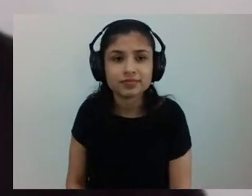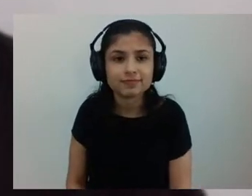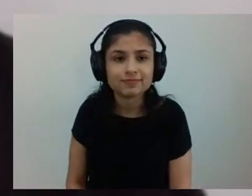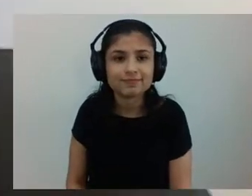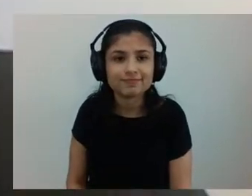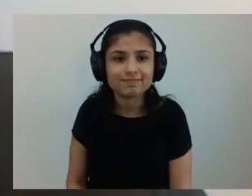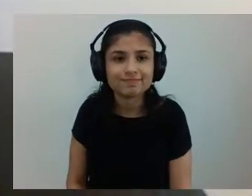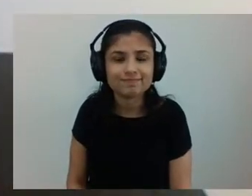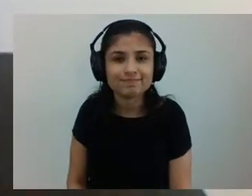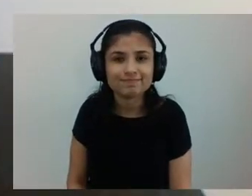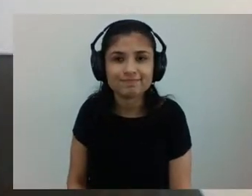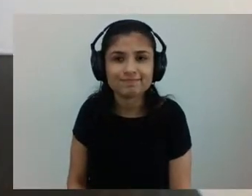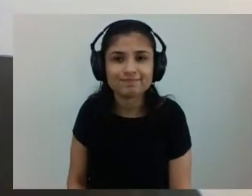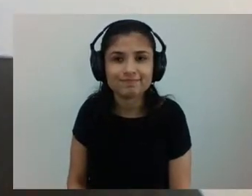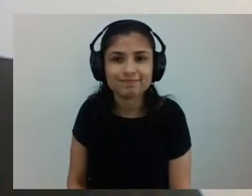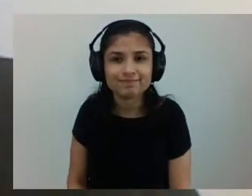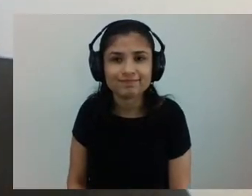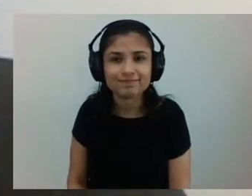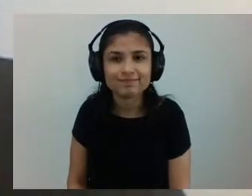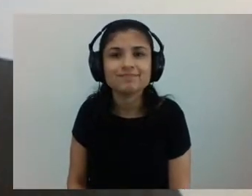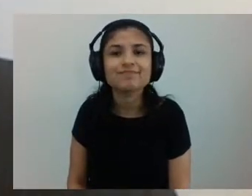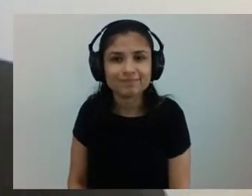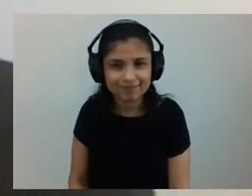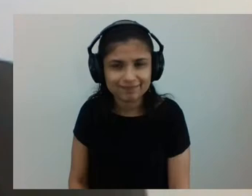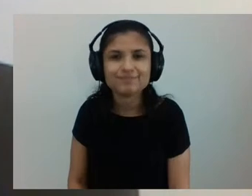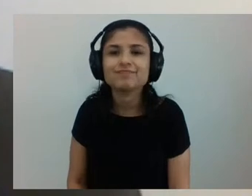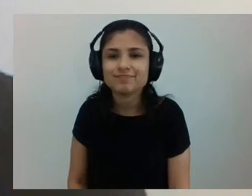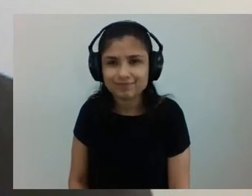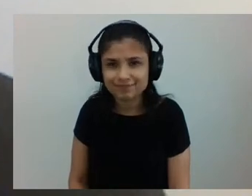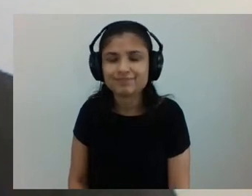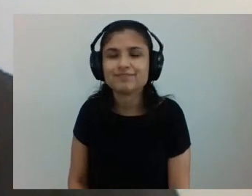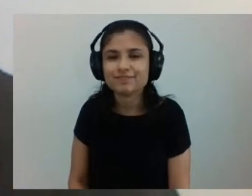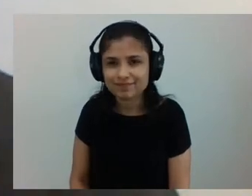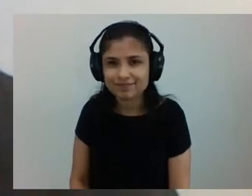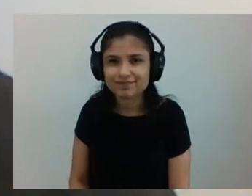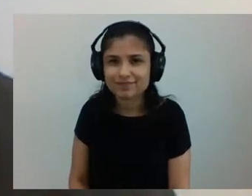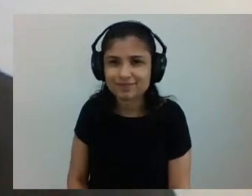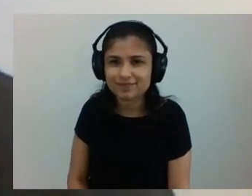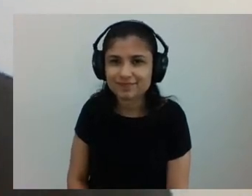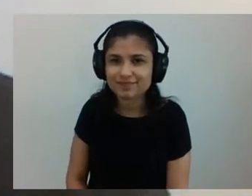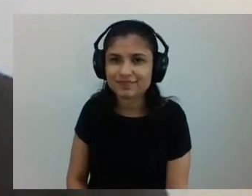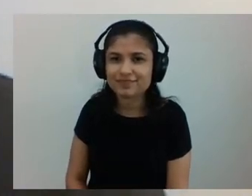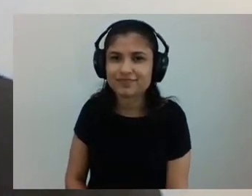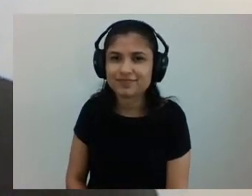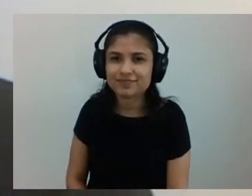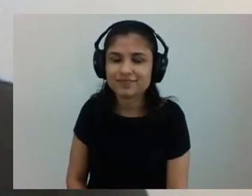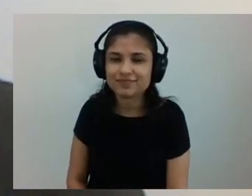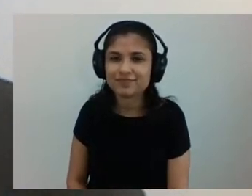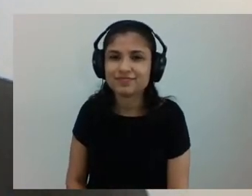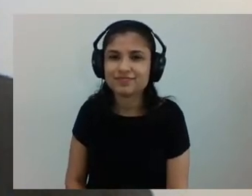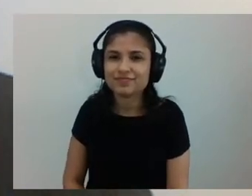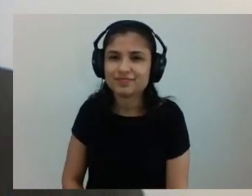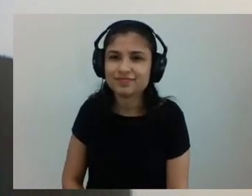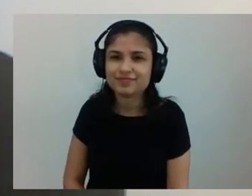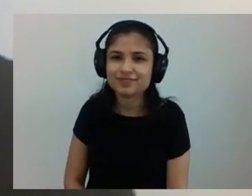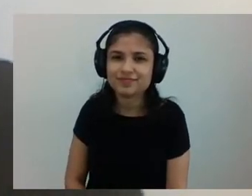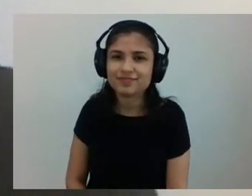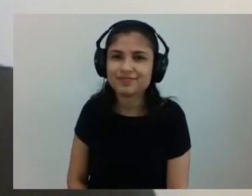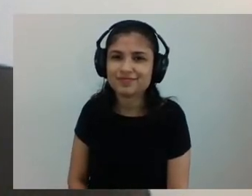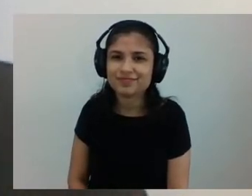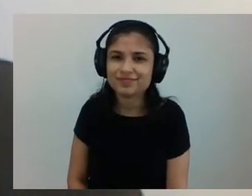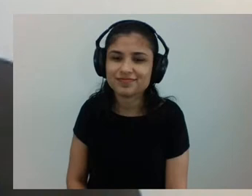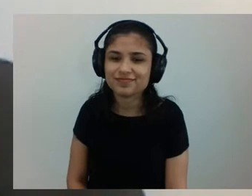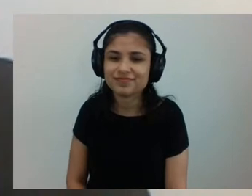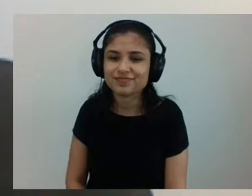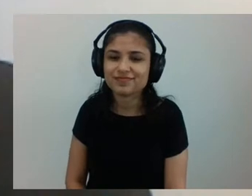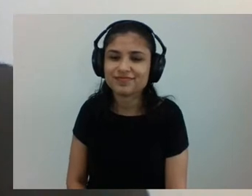De acordo com a sequência, então, de sorteio, a próxima candidatura a responder a pergunta é a candidatura de número 2. Professor Adilson, por